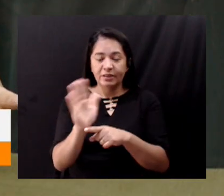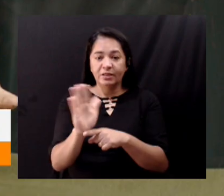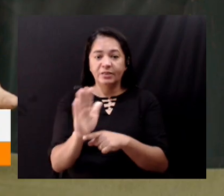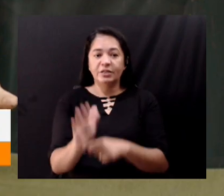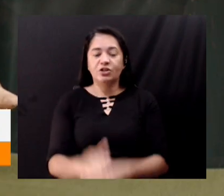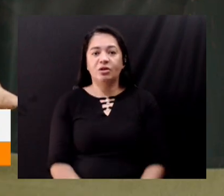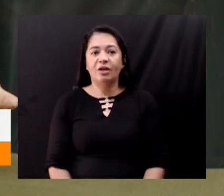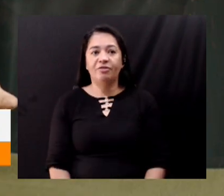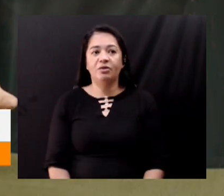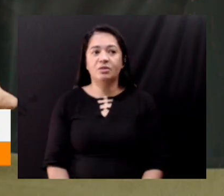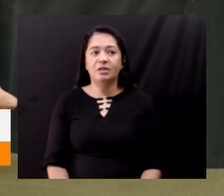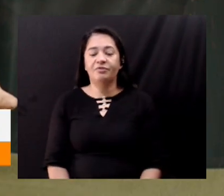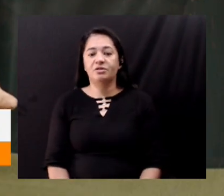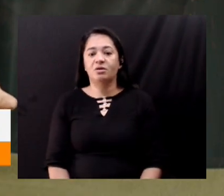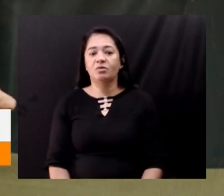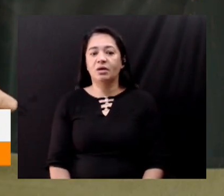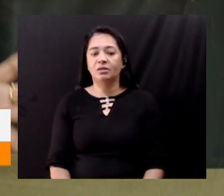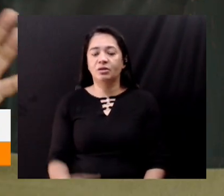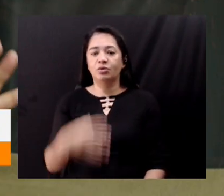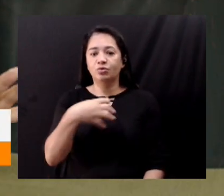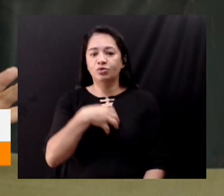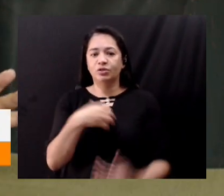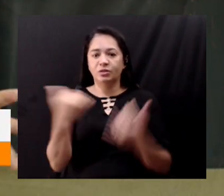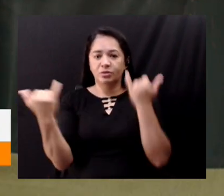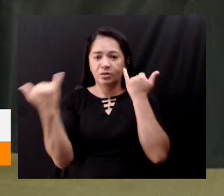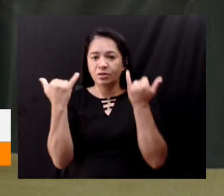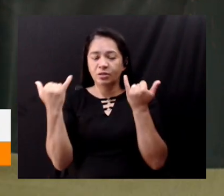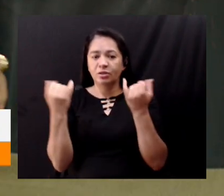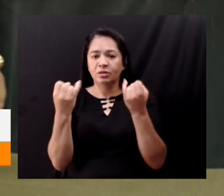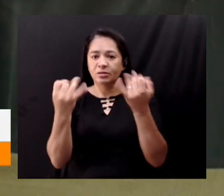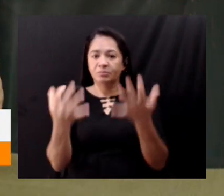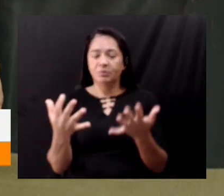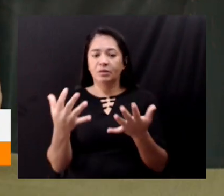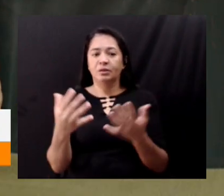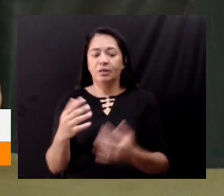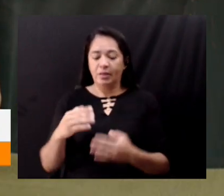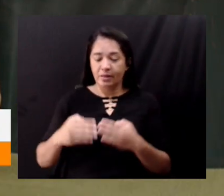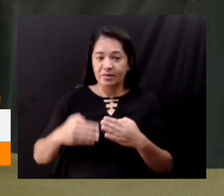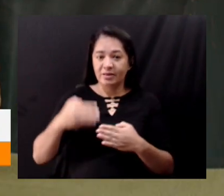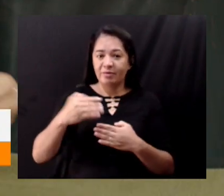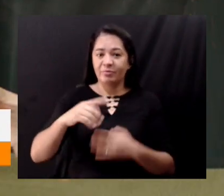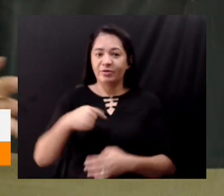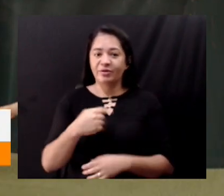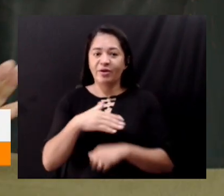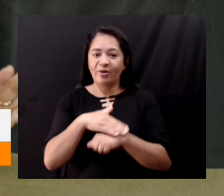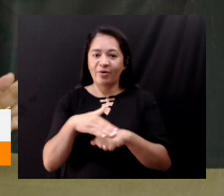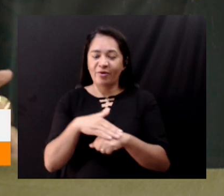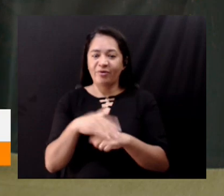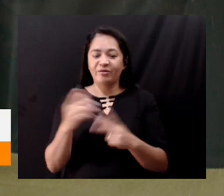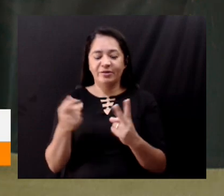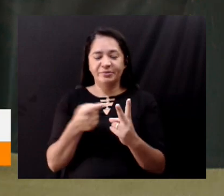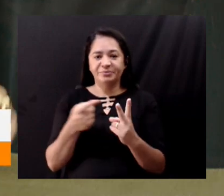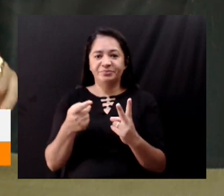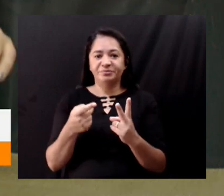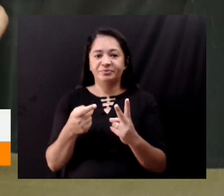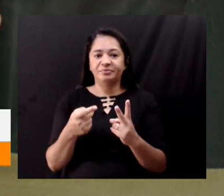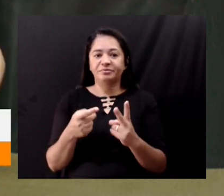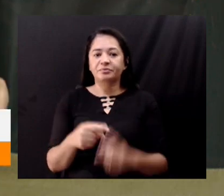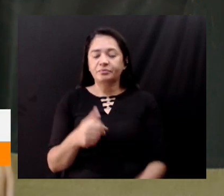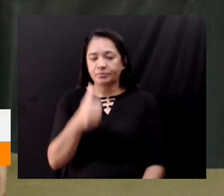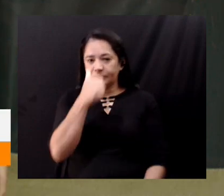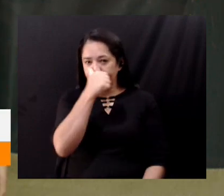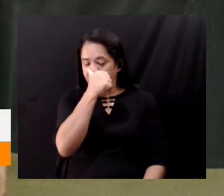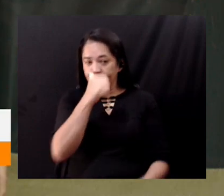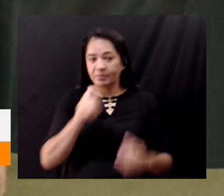ele passa essa informação do açúcar para a gente, e daqui a pouquinho a gente conversa então com as nossas entrevistadas sobre essa reação e essa fala do